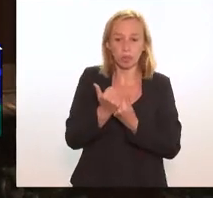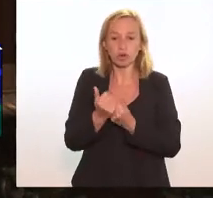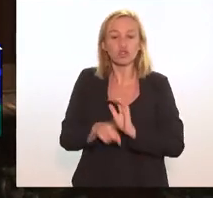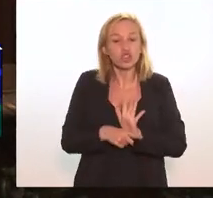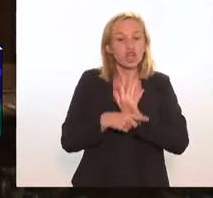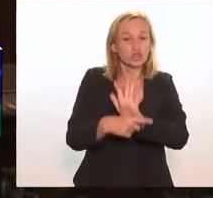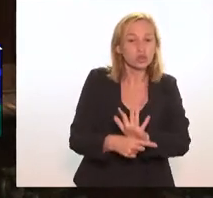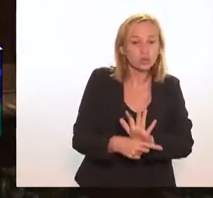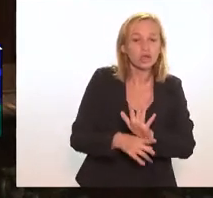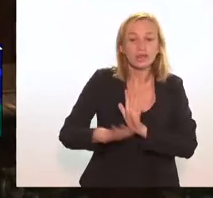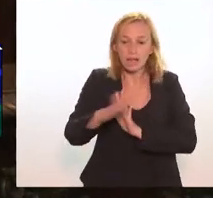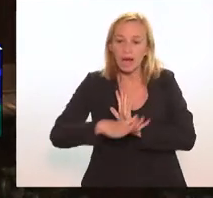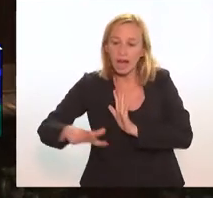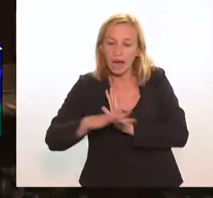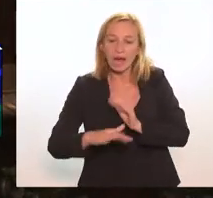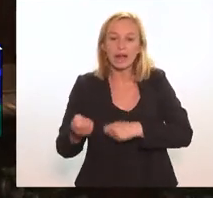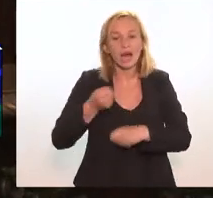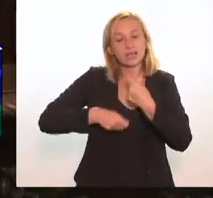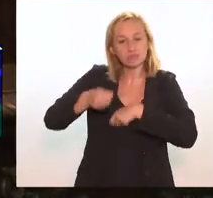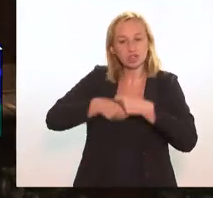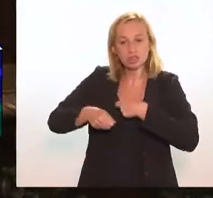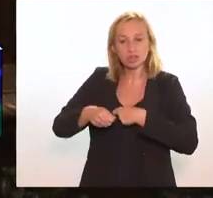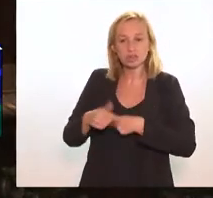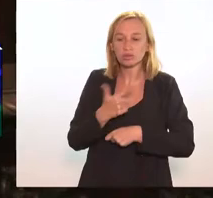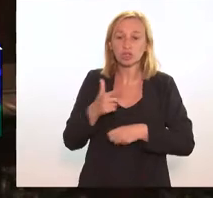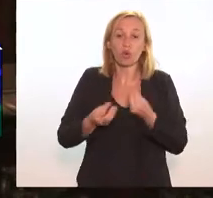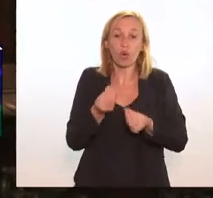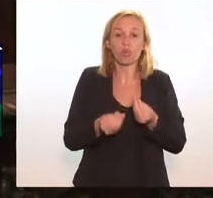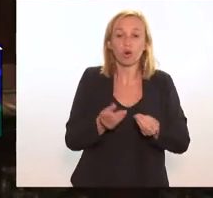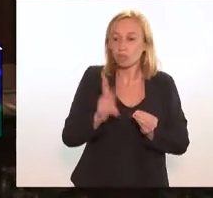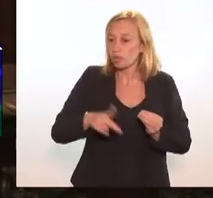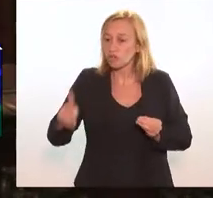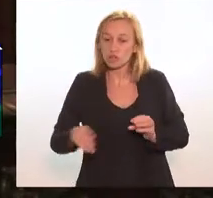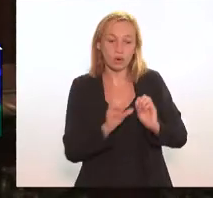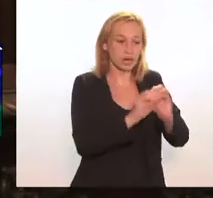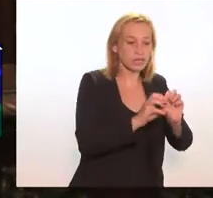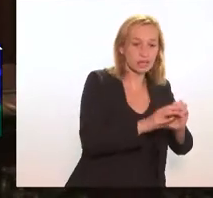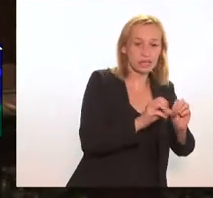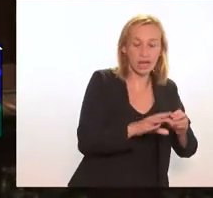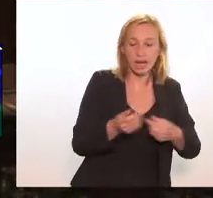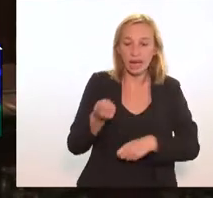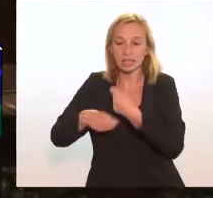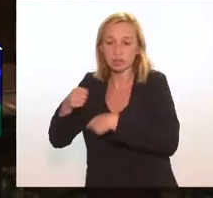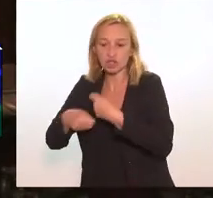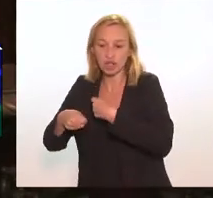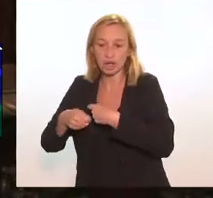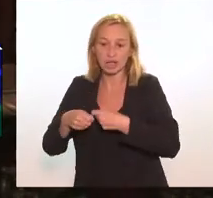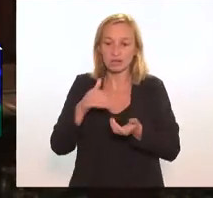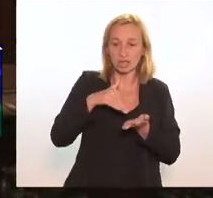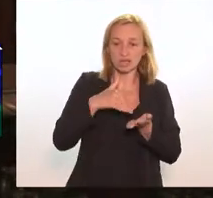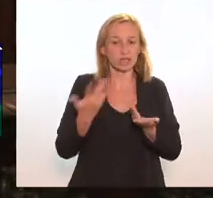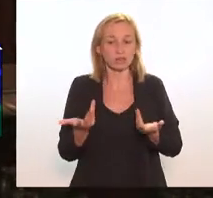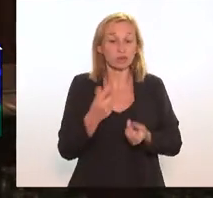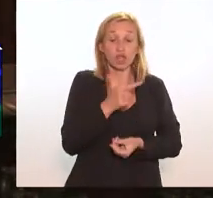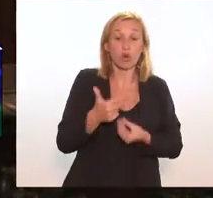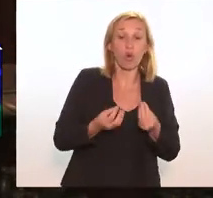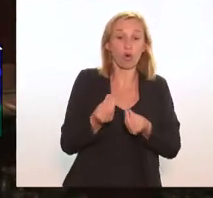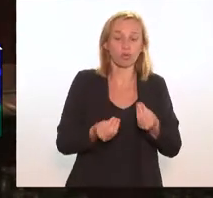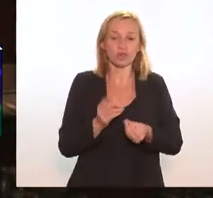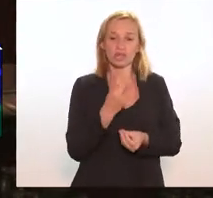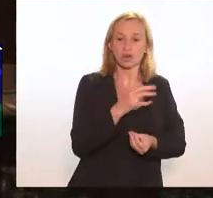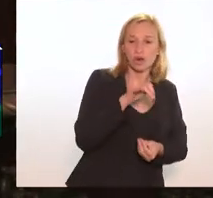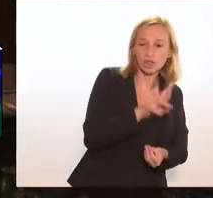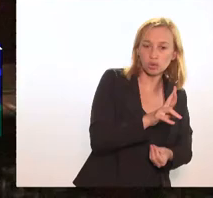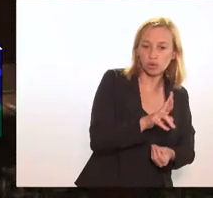auxílio na área administrativa, porque não dá para o professor ser o coordenador do curso e ser o secretário do curso. Não dá para ser o reitor e